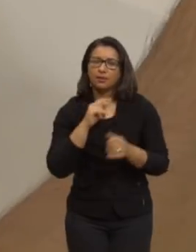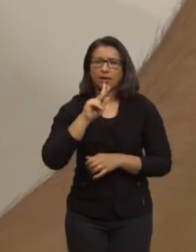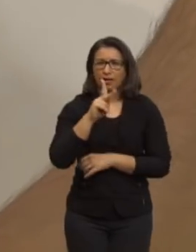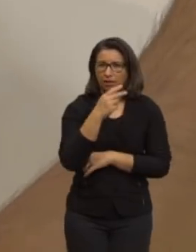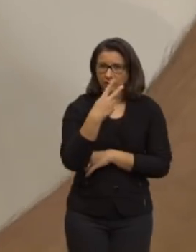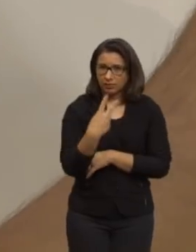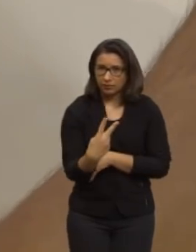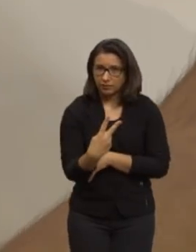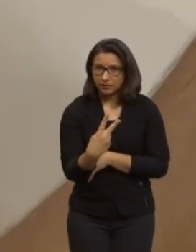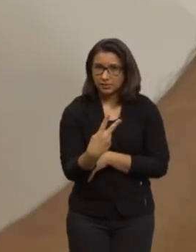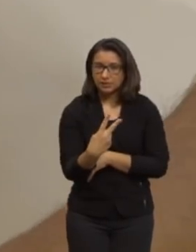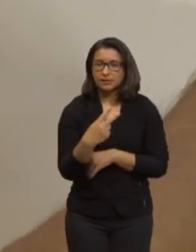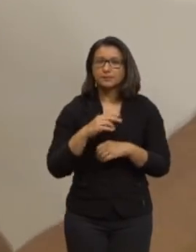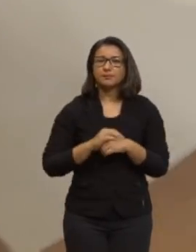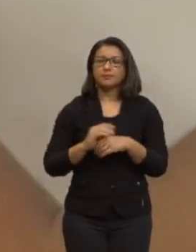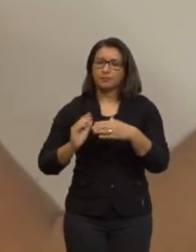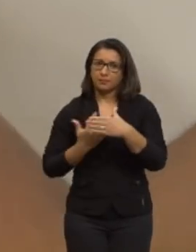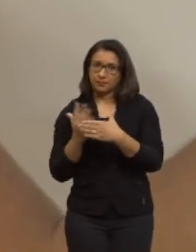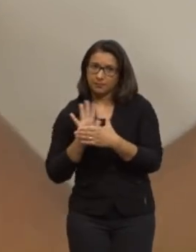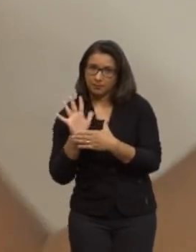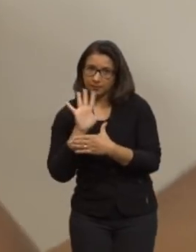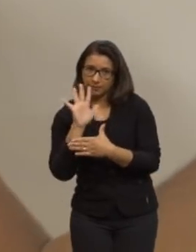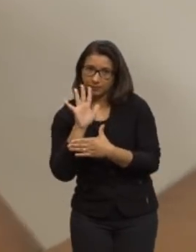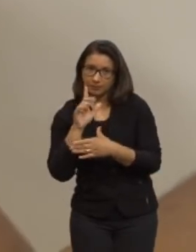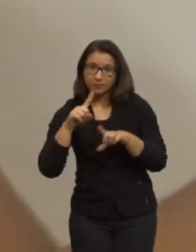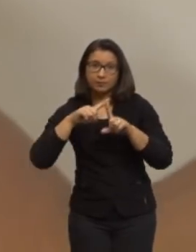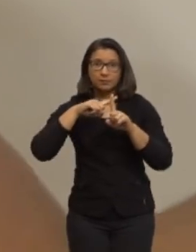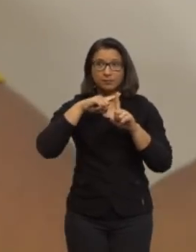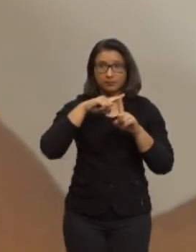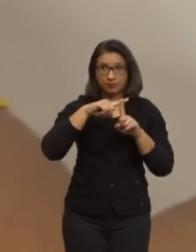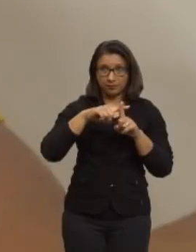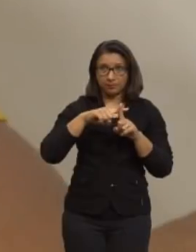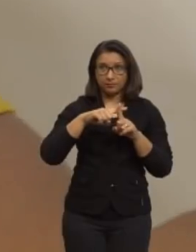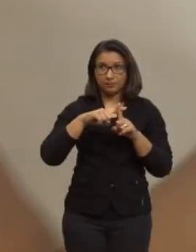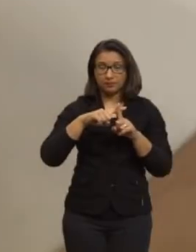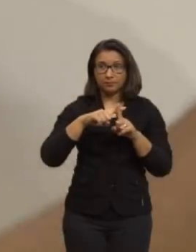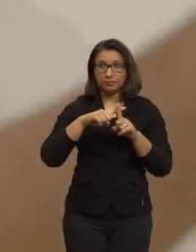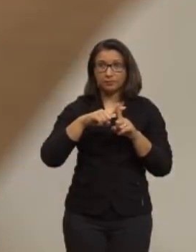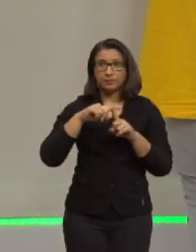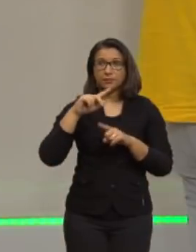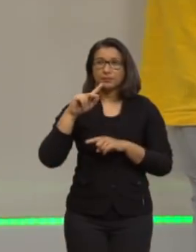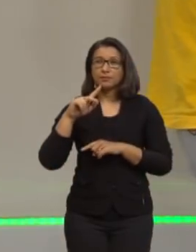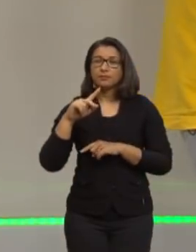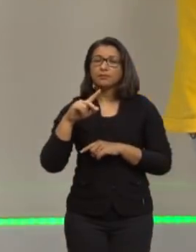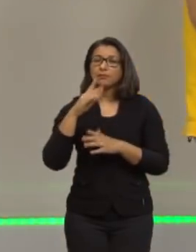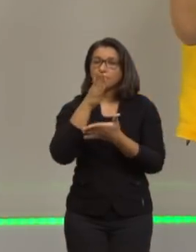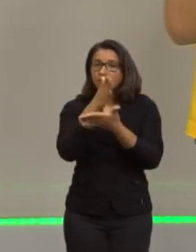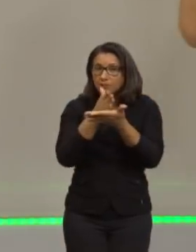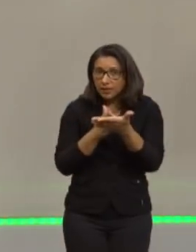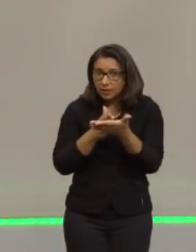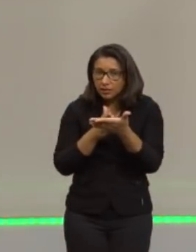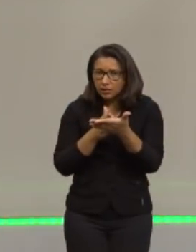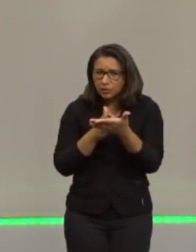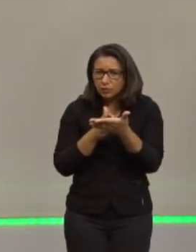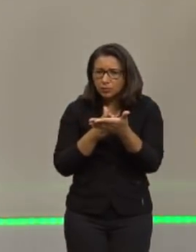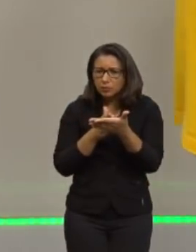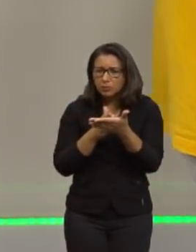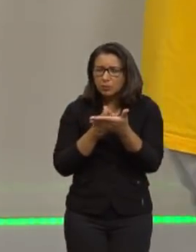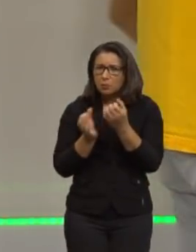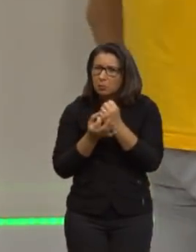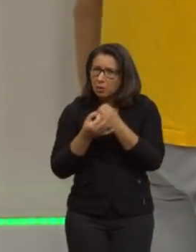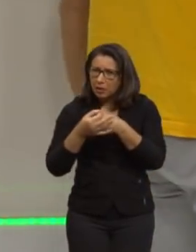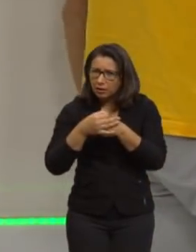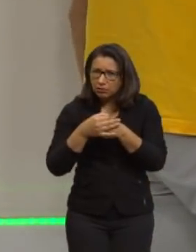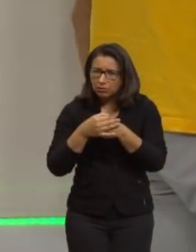gasoso né mais meio de o2 que que é meio é meia molécula não